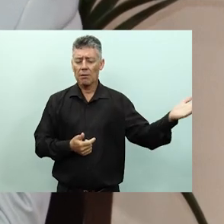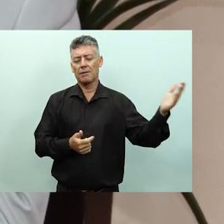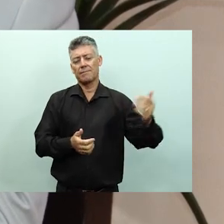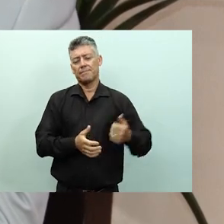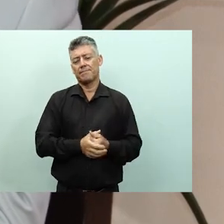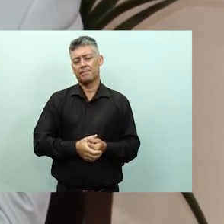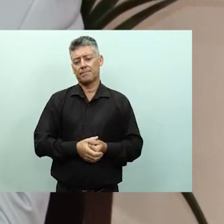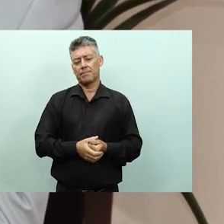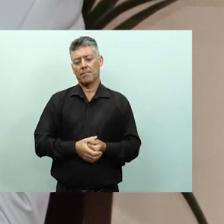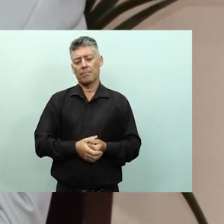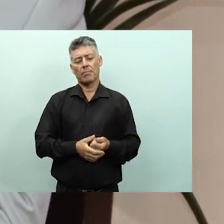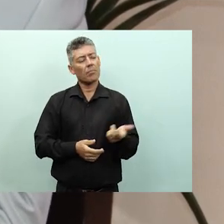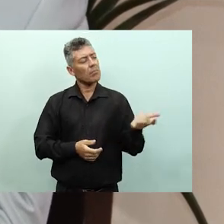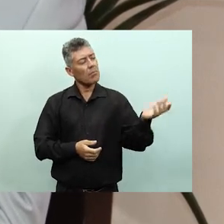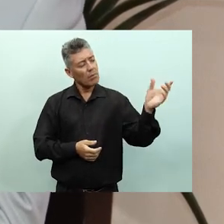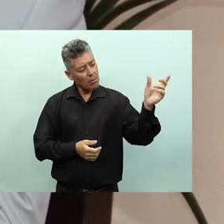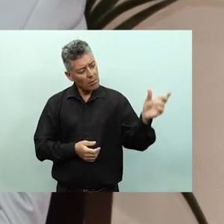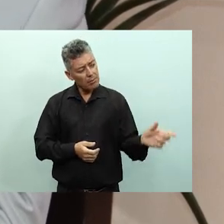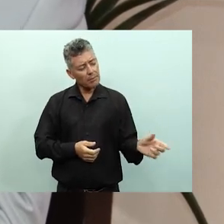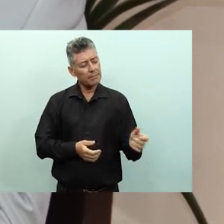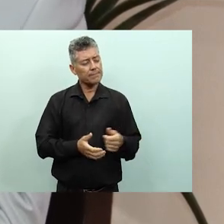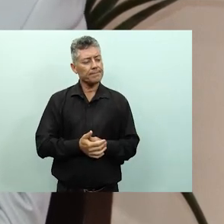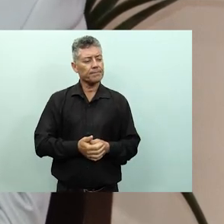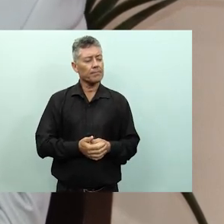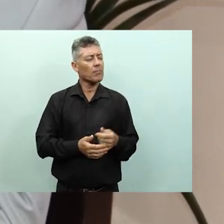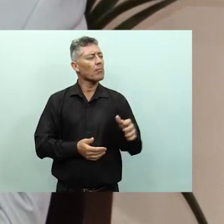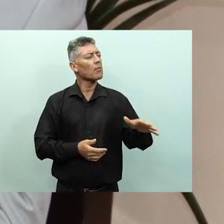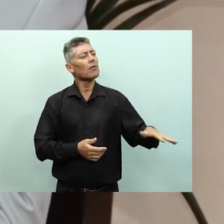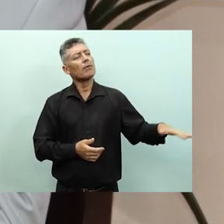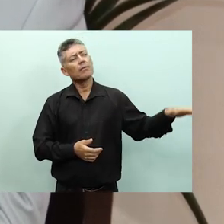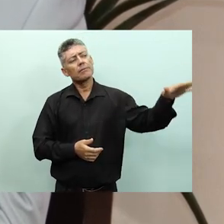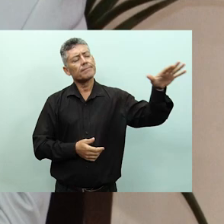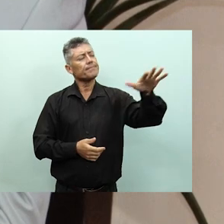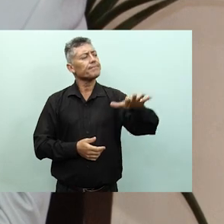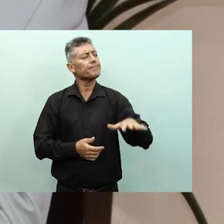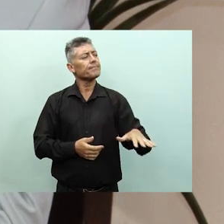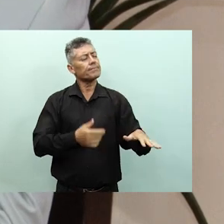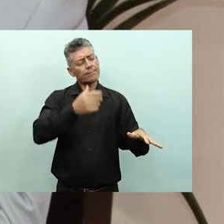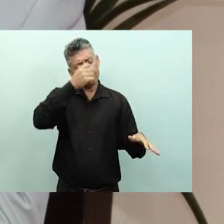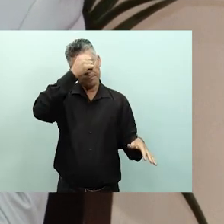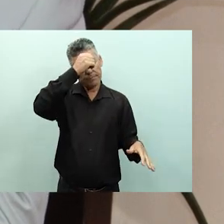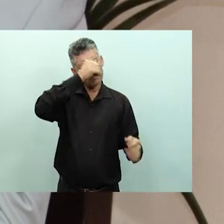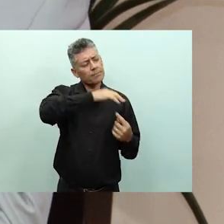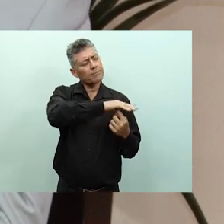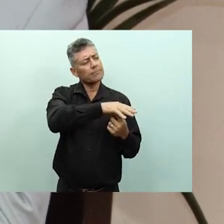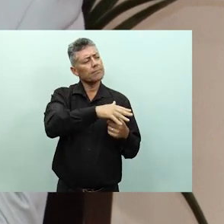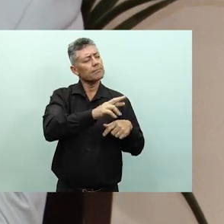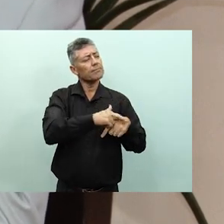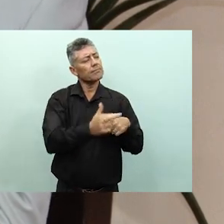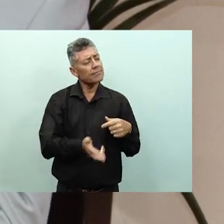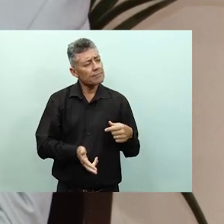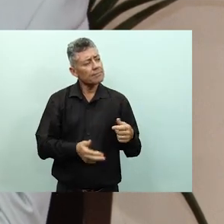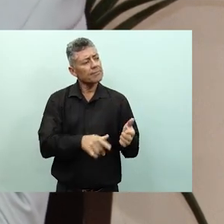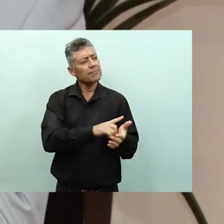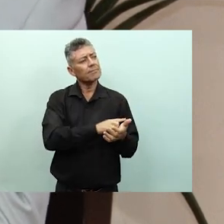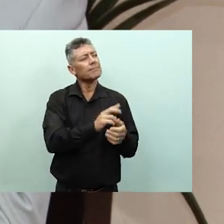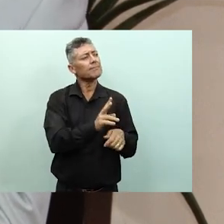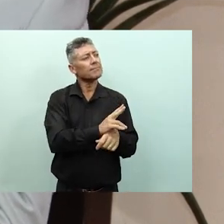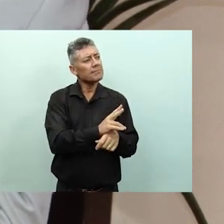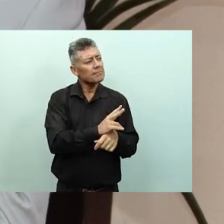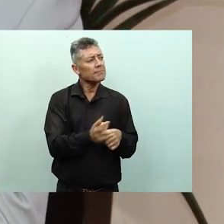trabalha. Ali aquela área da praia, área das rocas, área da Cidade